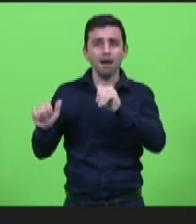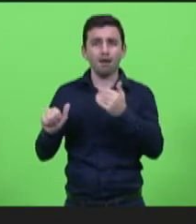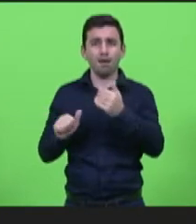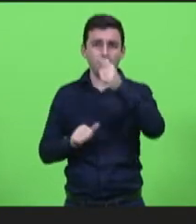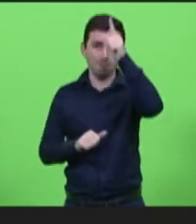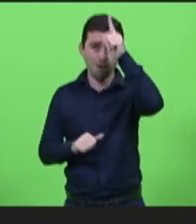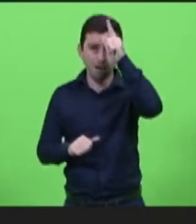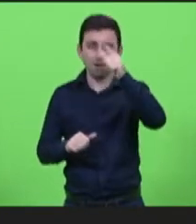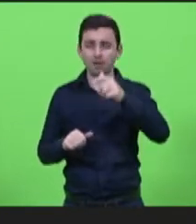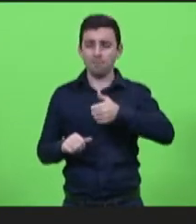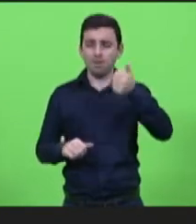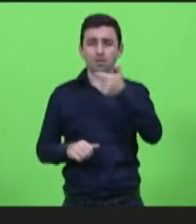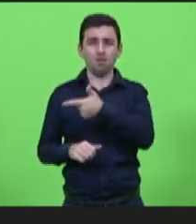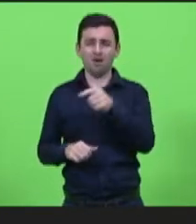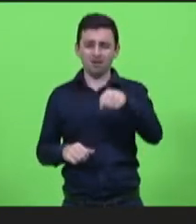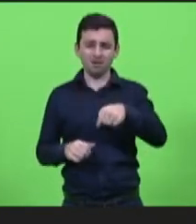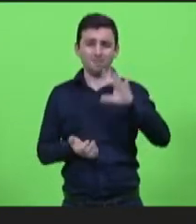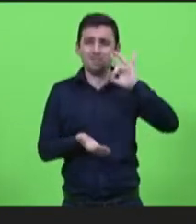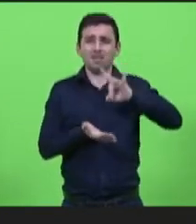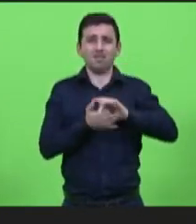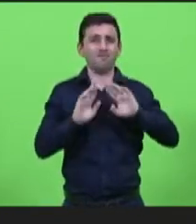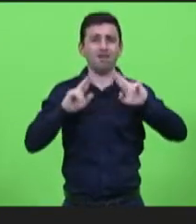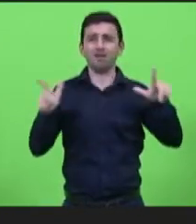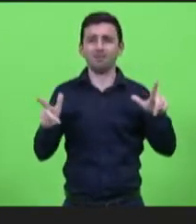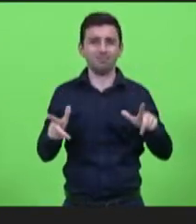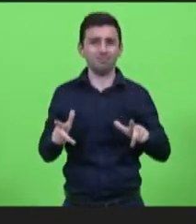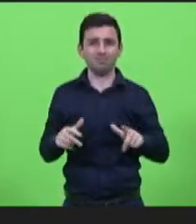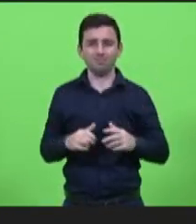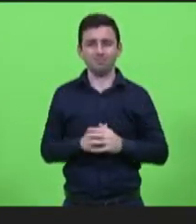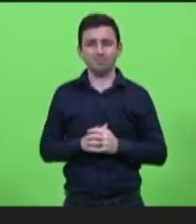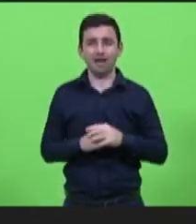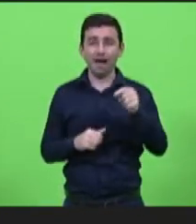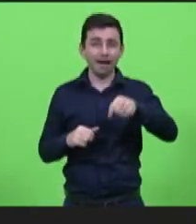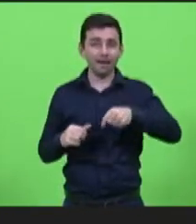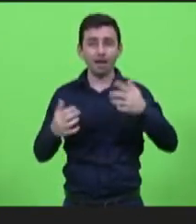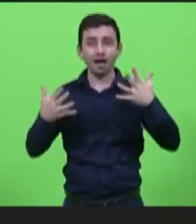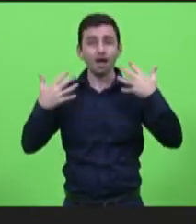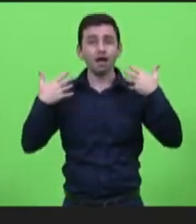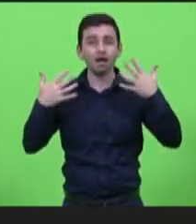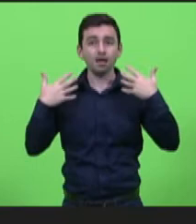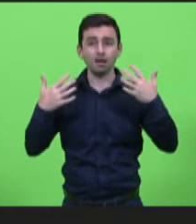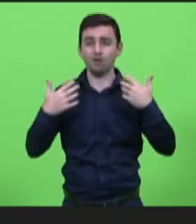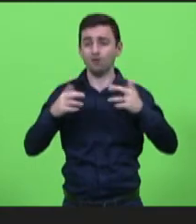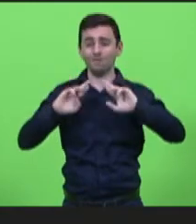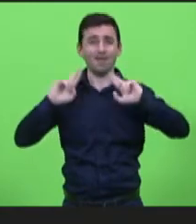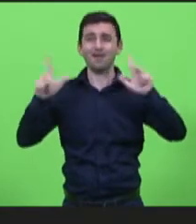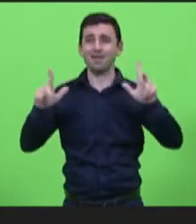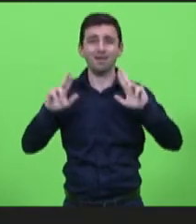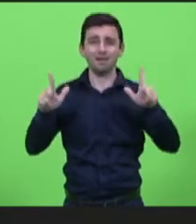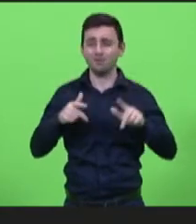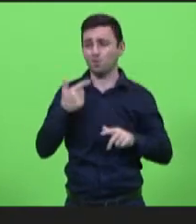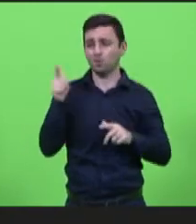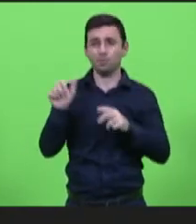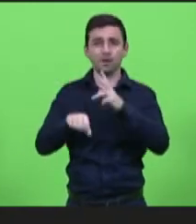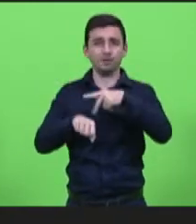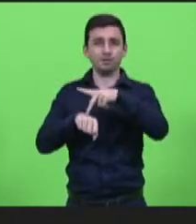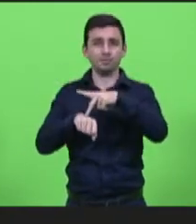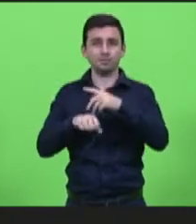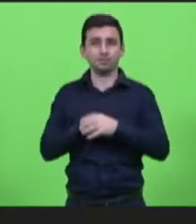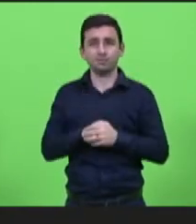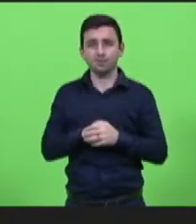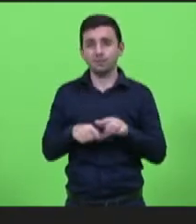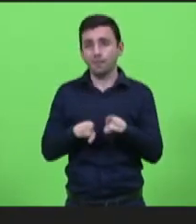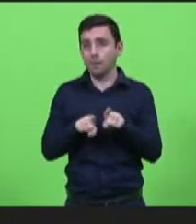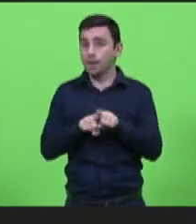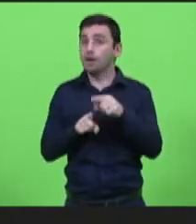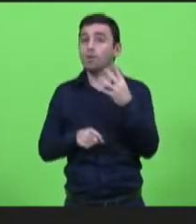país, aqui é outra realidade. Aqui nós temos outro clima. Além do mais, dos casos em andamento, 40%